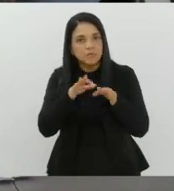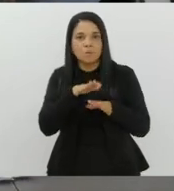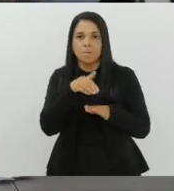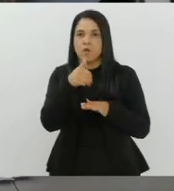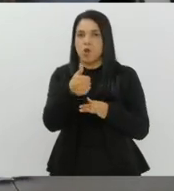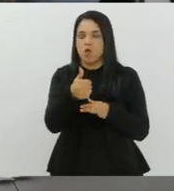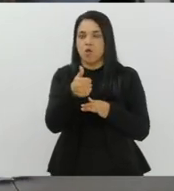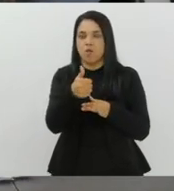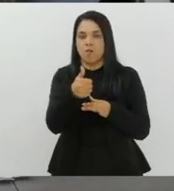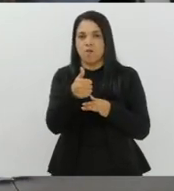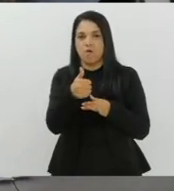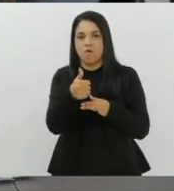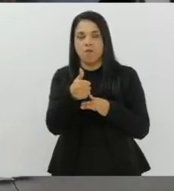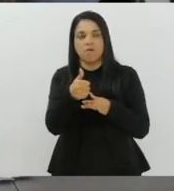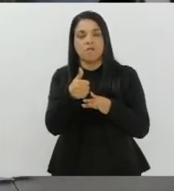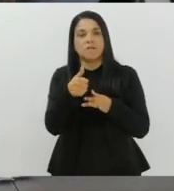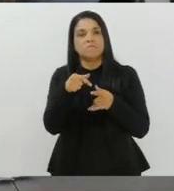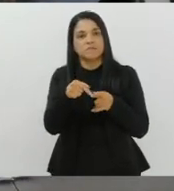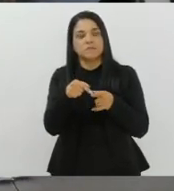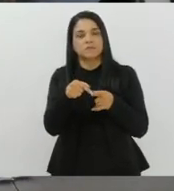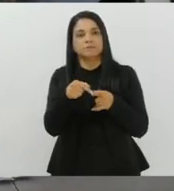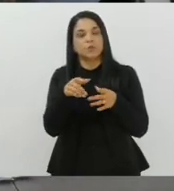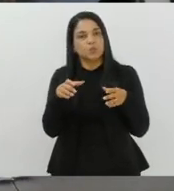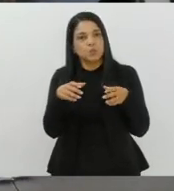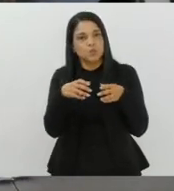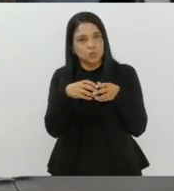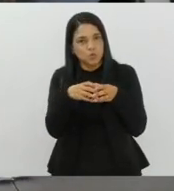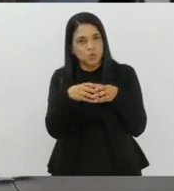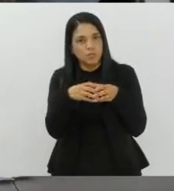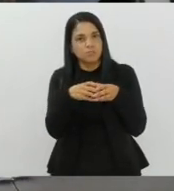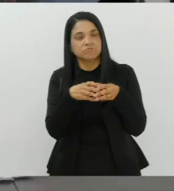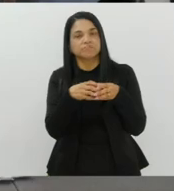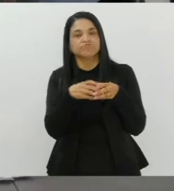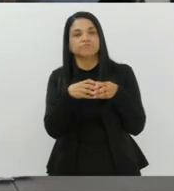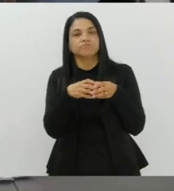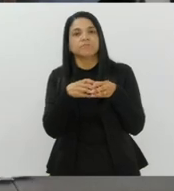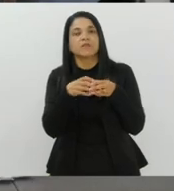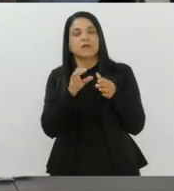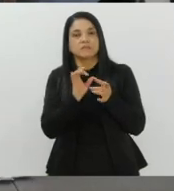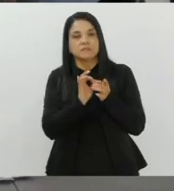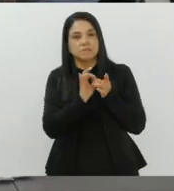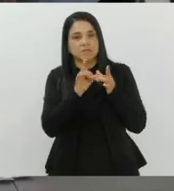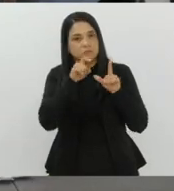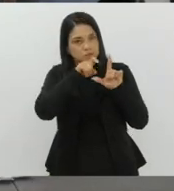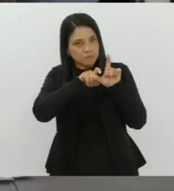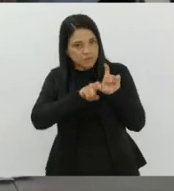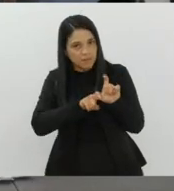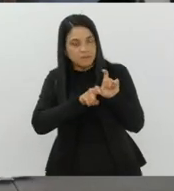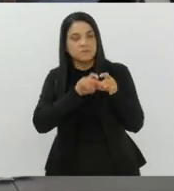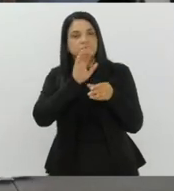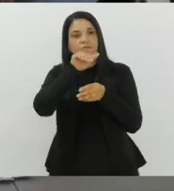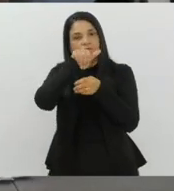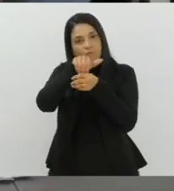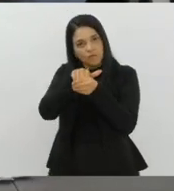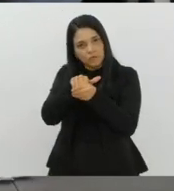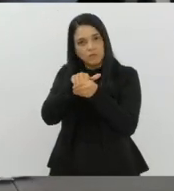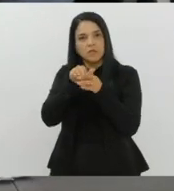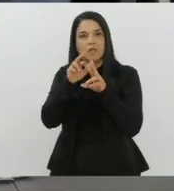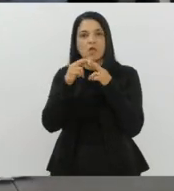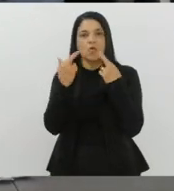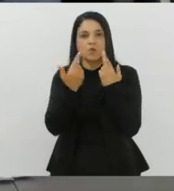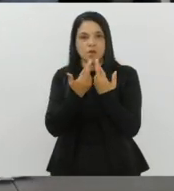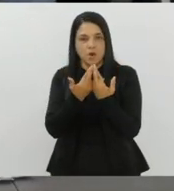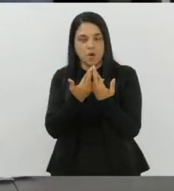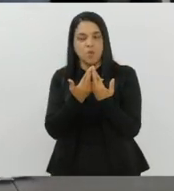conforme aprovado, só para ratificar pelo colegiado, as deliberações que ficaram pendentes serão votadas na próxima reunião. Isso